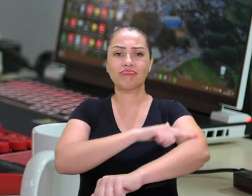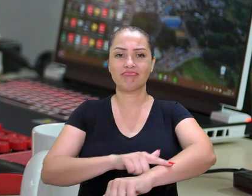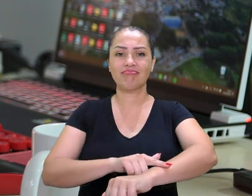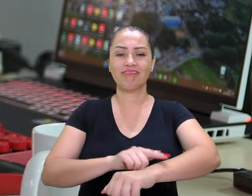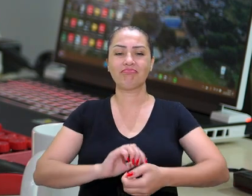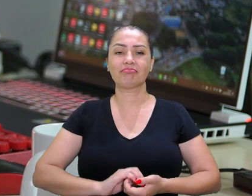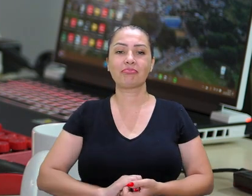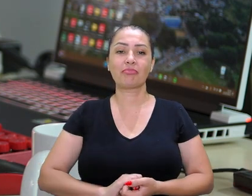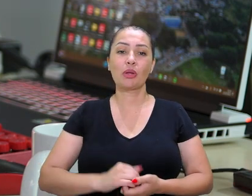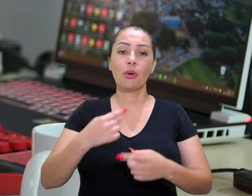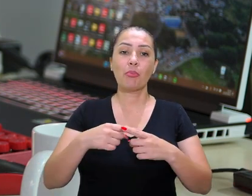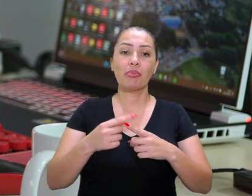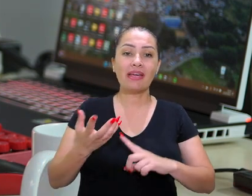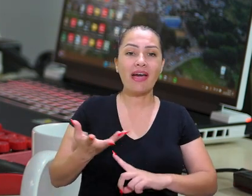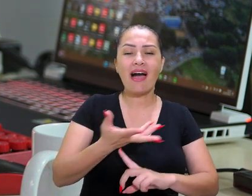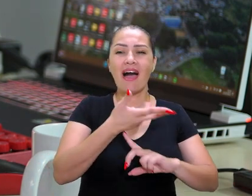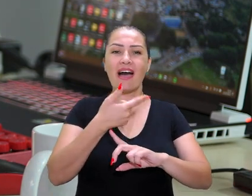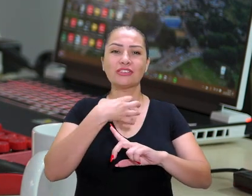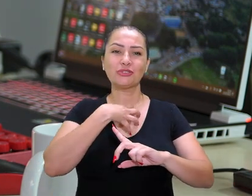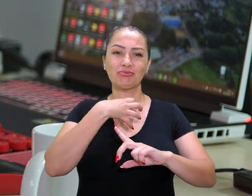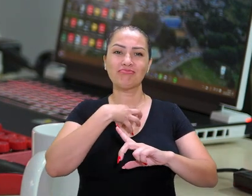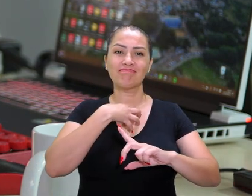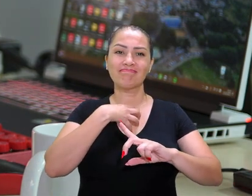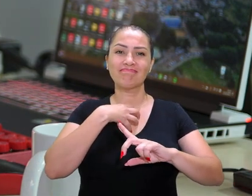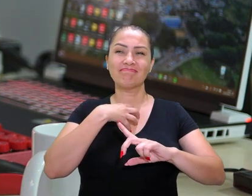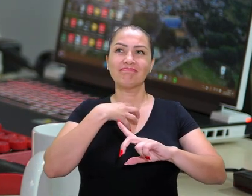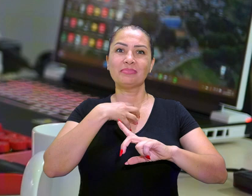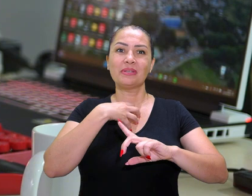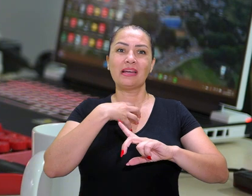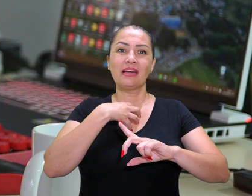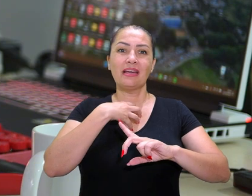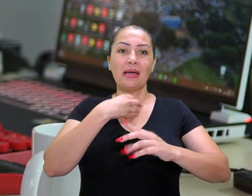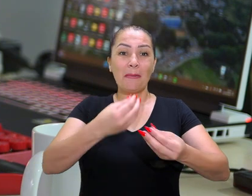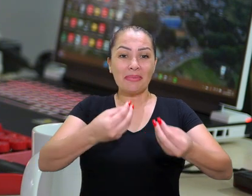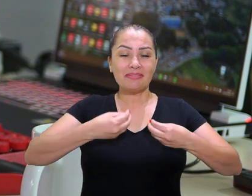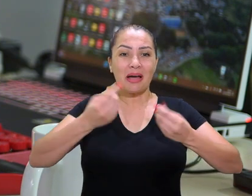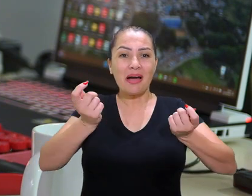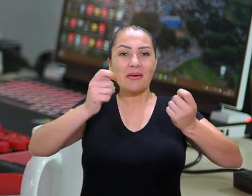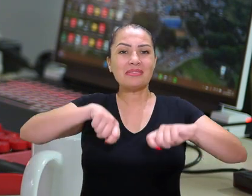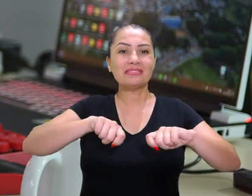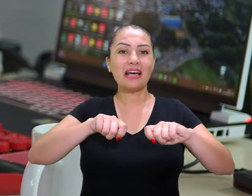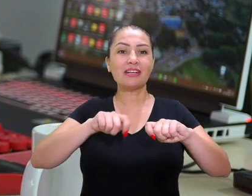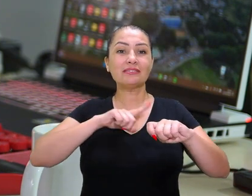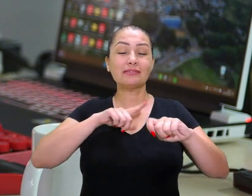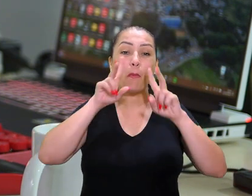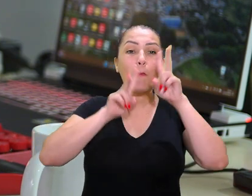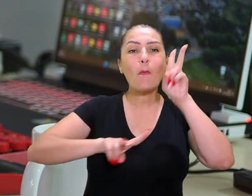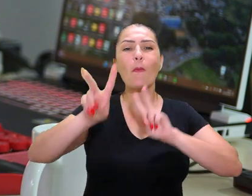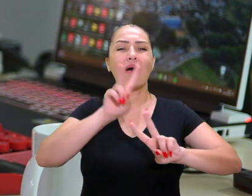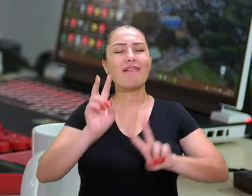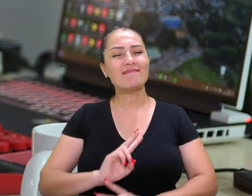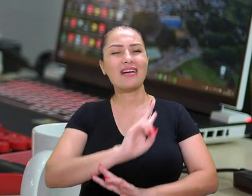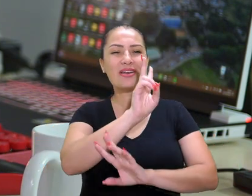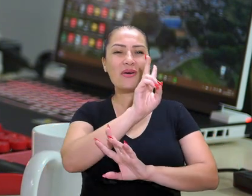Porque a arte em seu componente estético, ela nos possibilita um olhar muito valioso e detido, né,